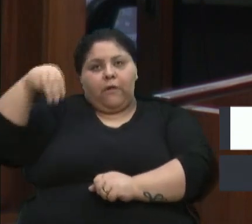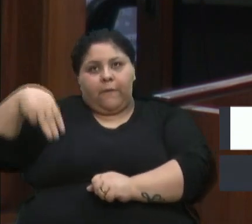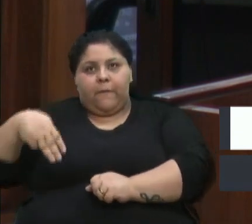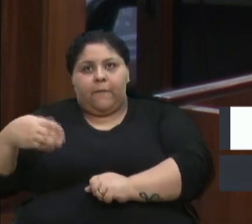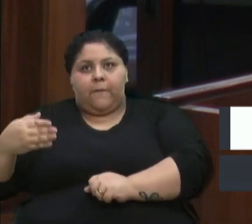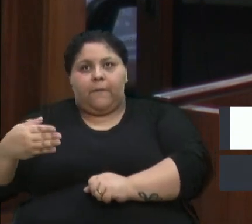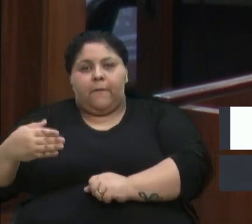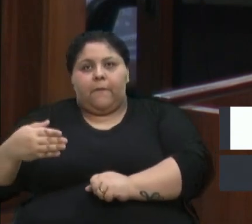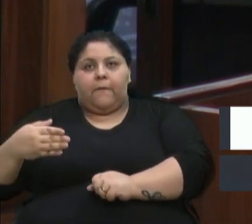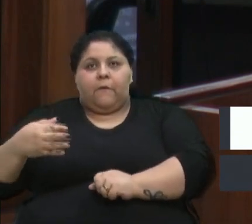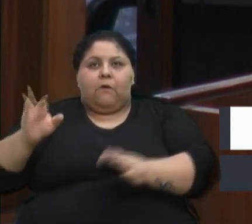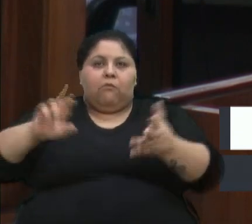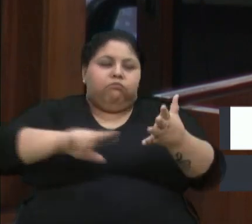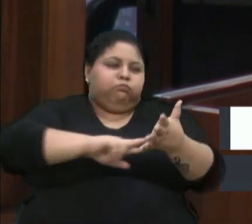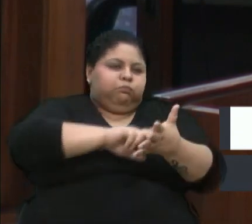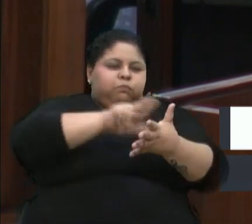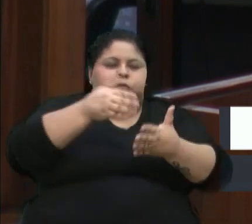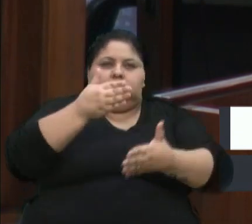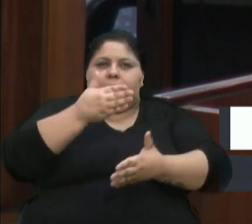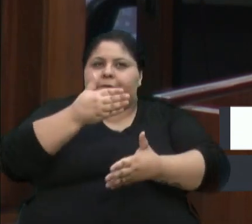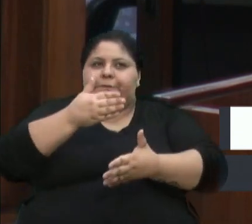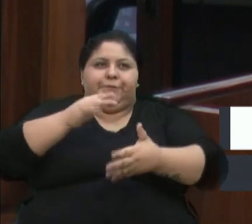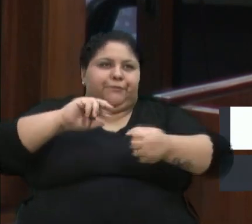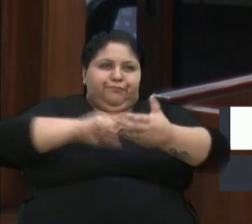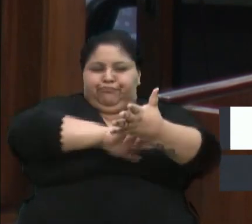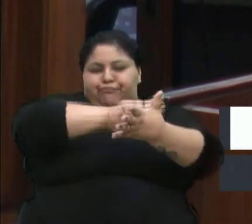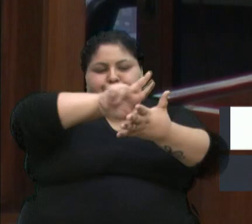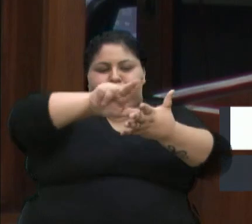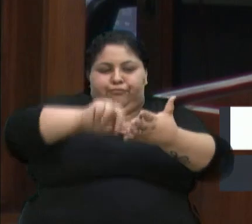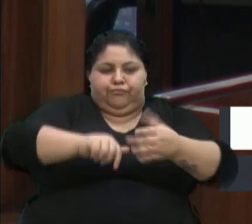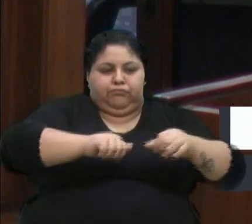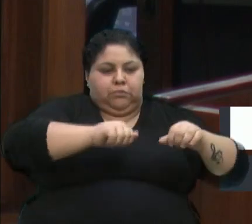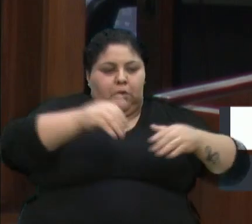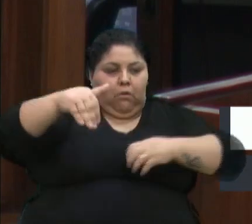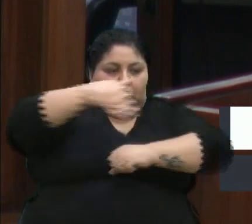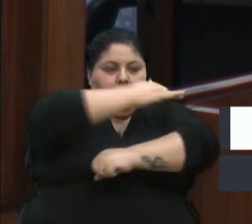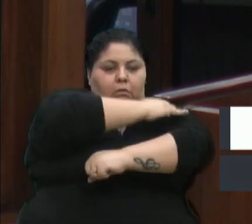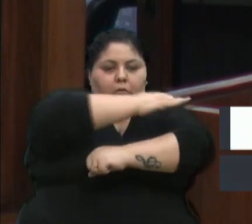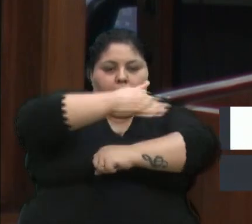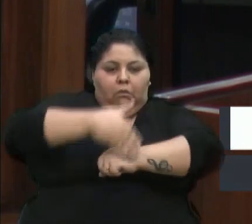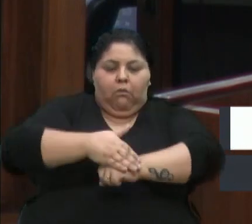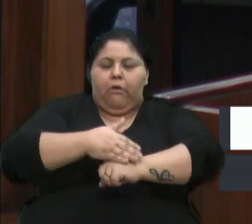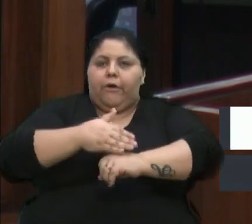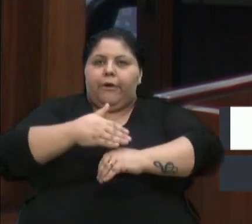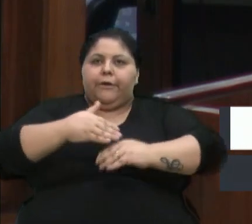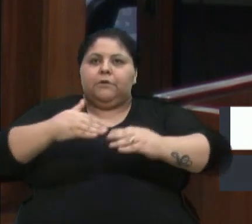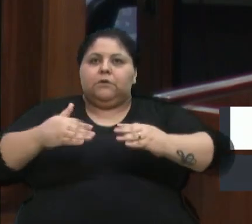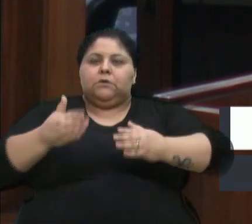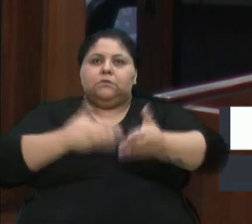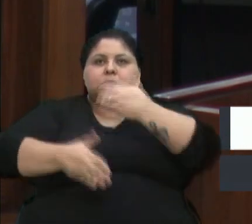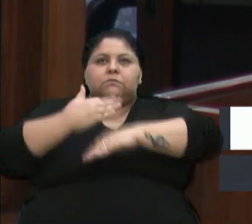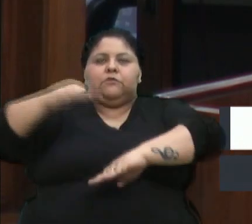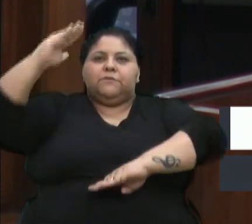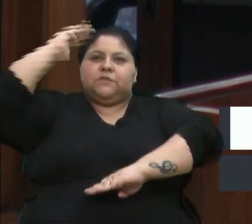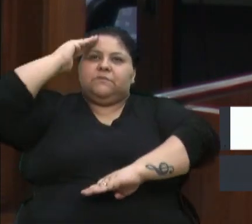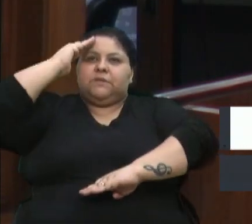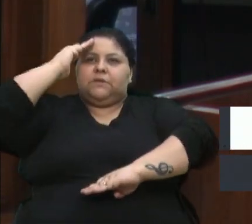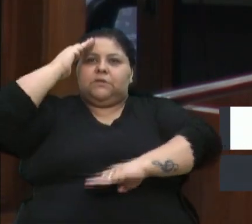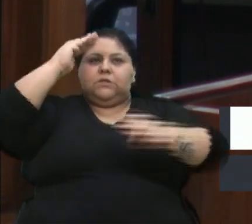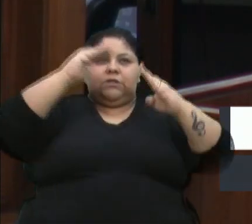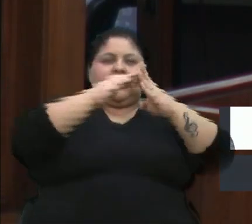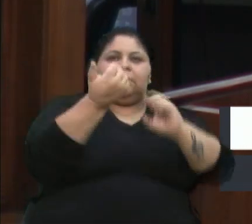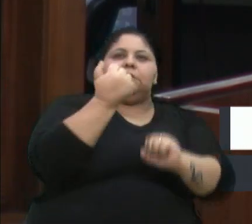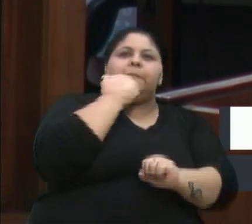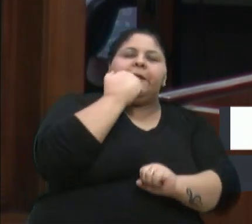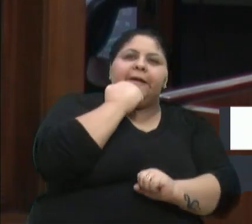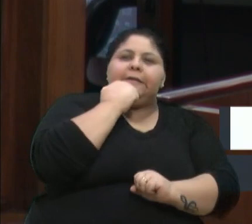pelo Monumento Imigrante, passa pela Catedral, passa pela Casa de Pedra, passa pelas perimetrais. Declaração de líder da bancada